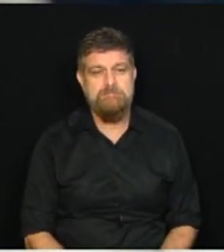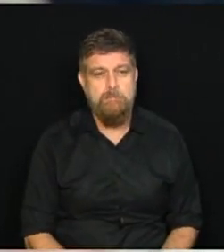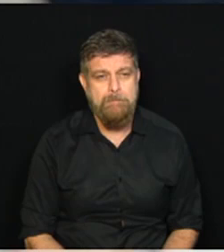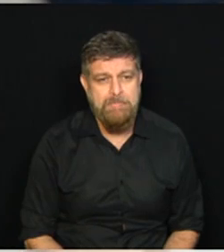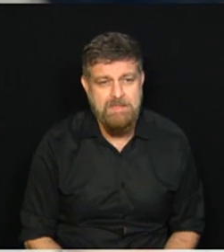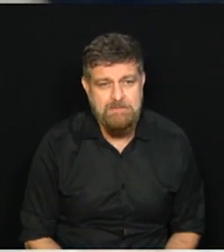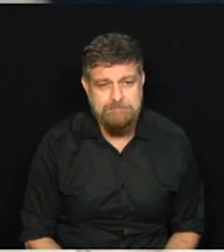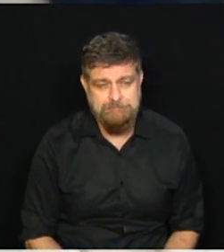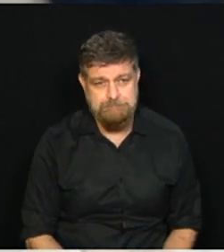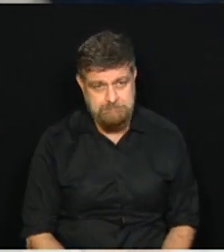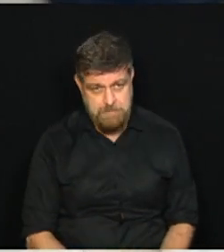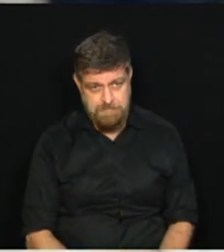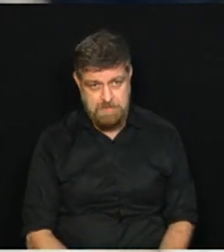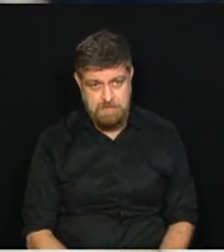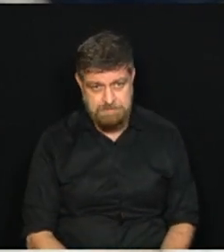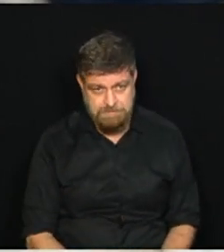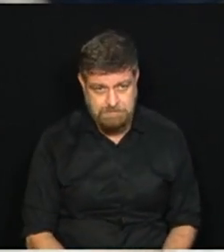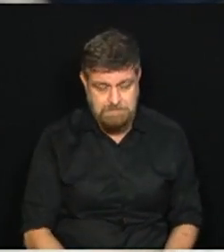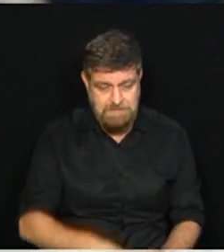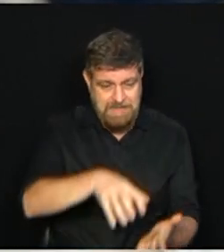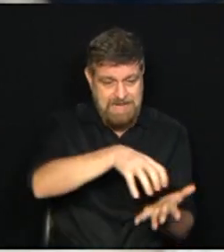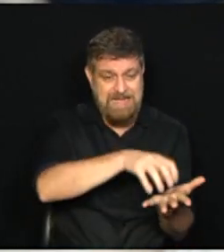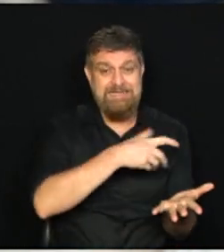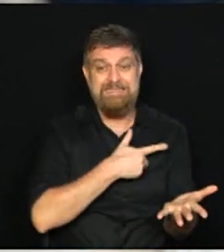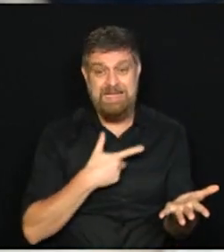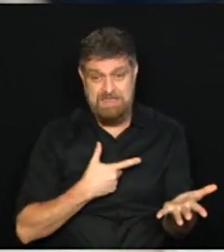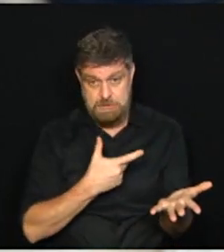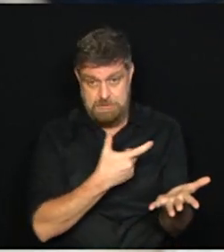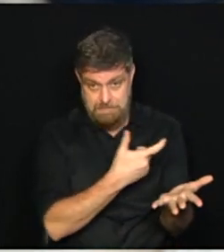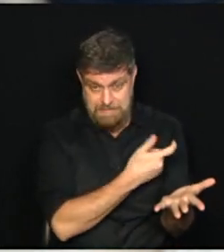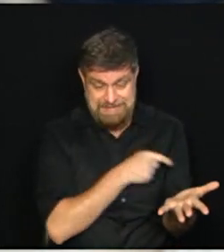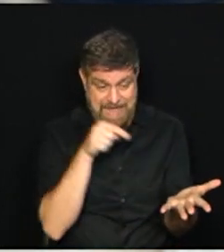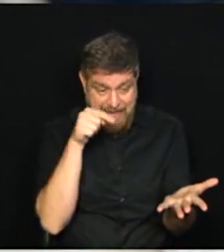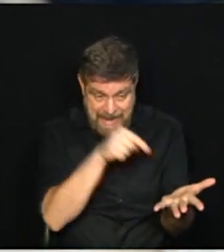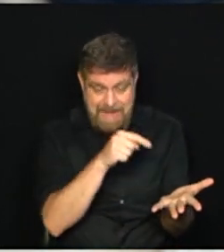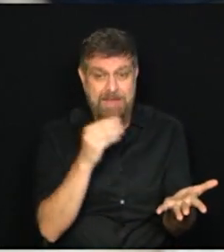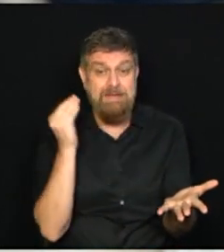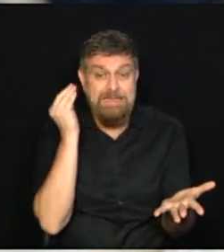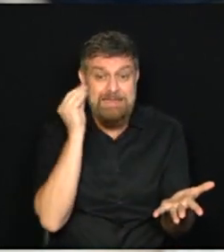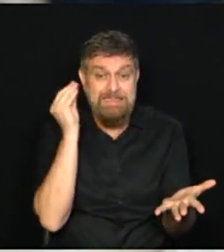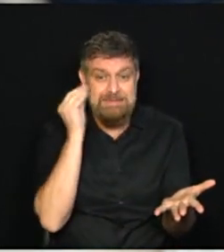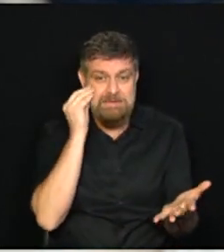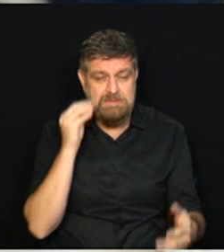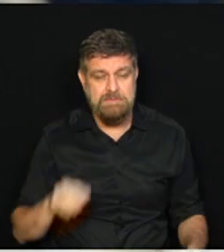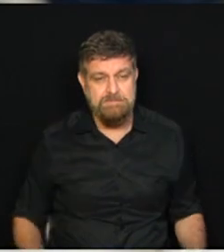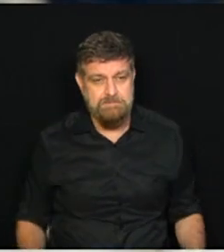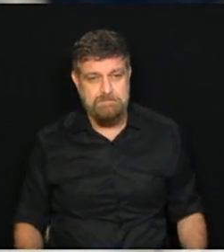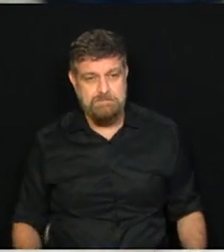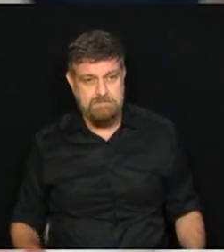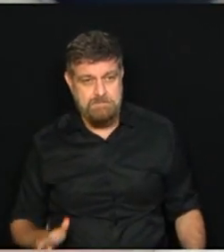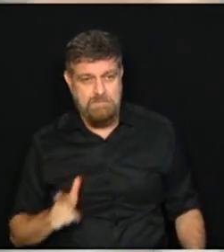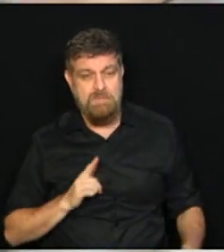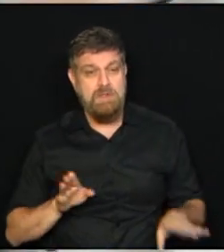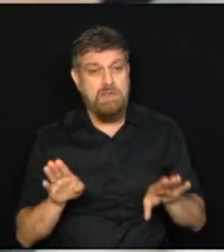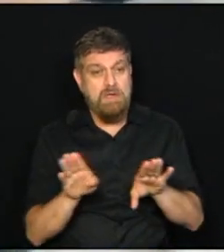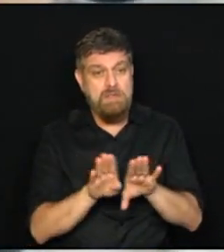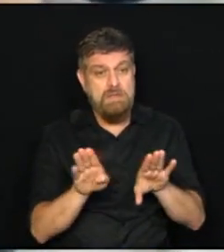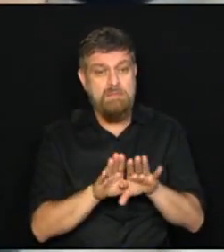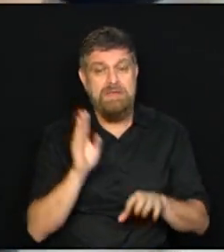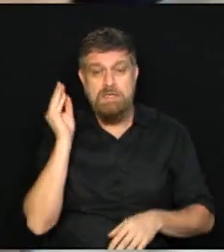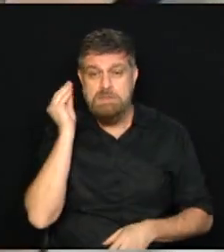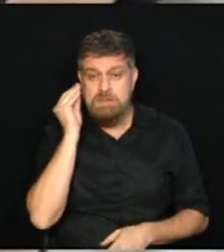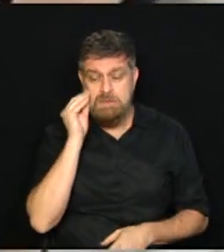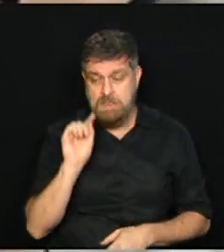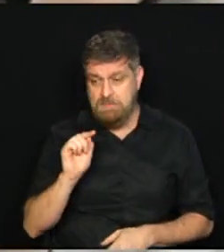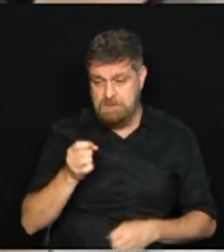mas toda a rede básica de saúde. A gente, na rede básica de saúde, inclusive, testa o que a gente